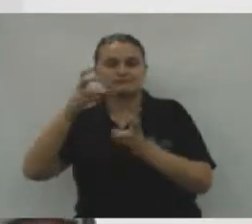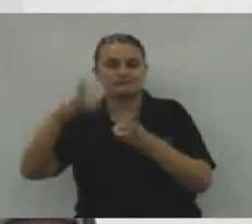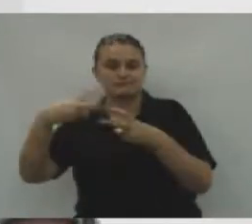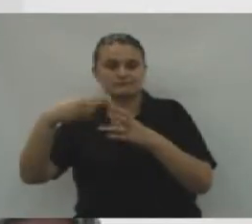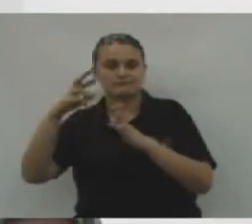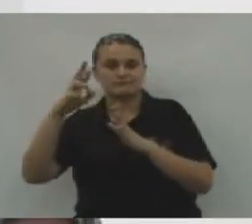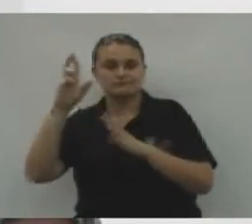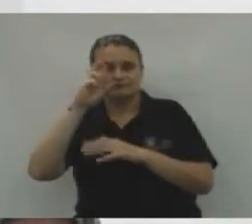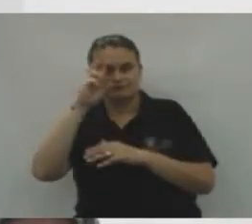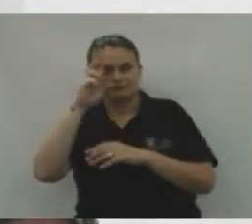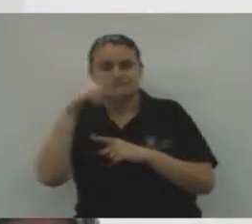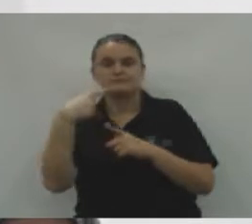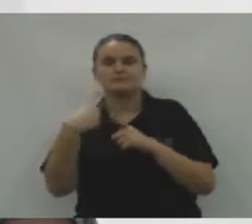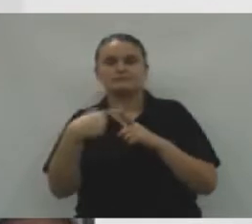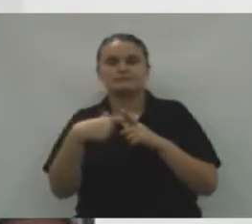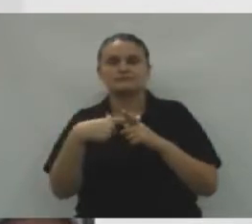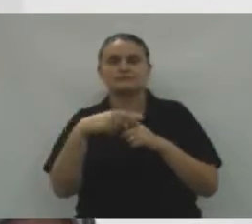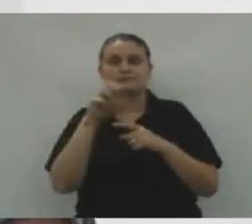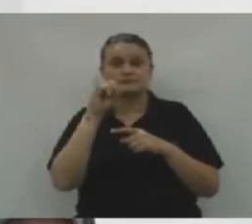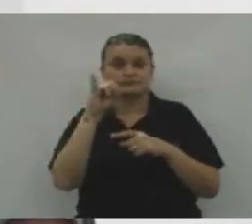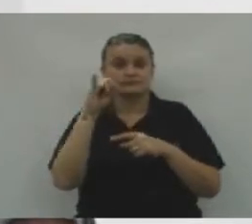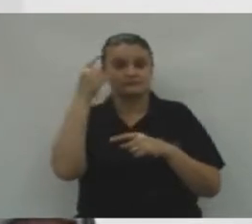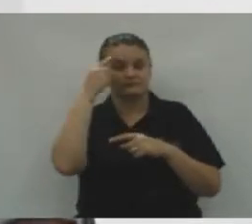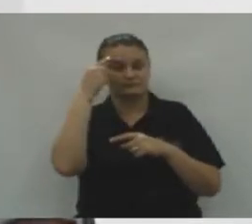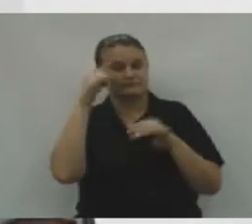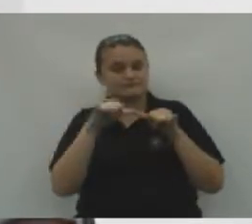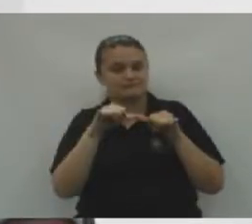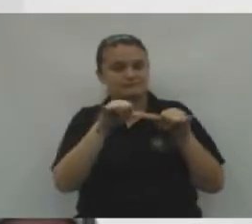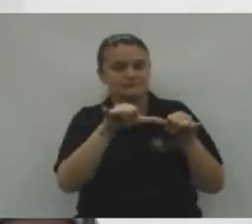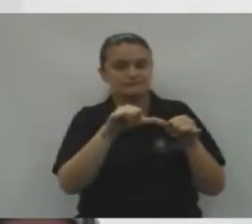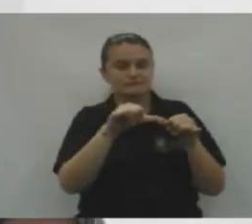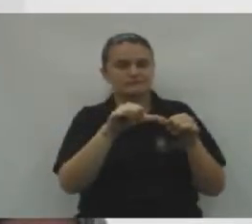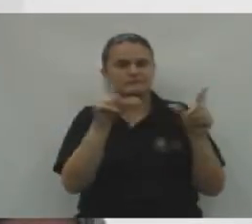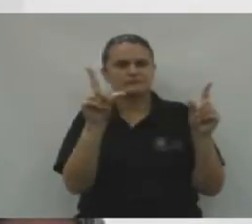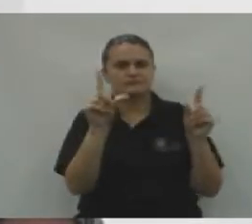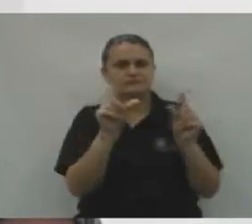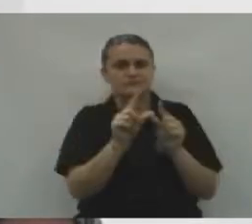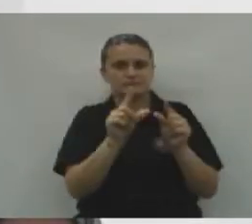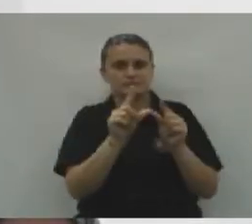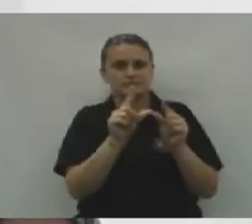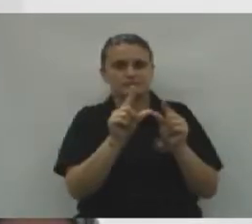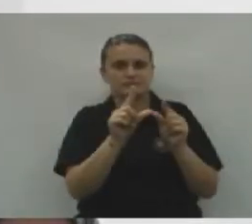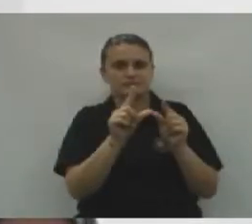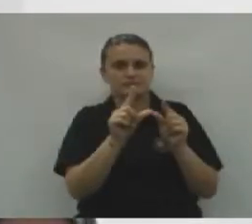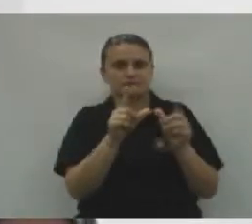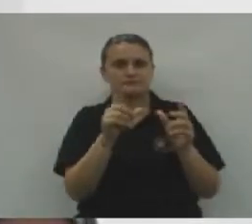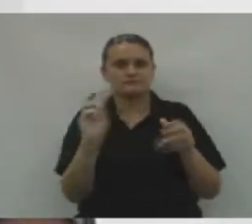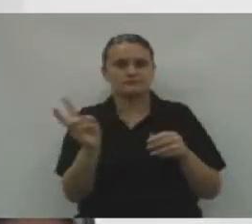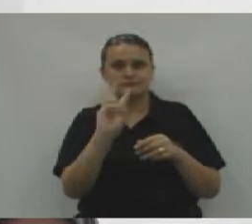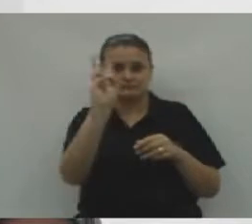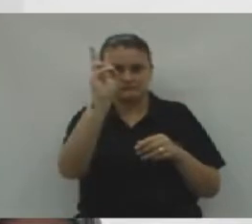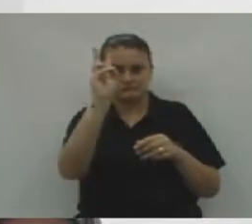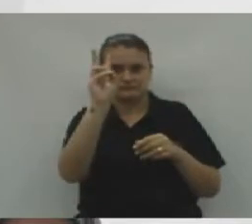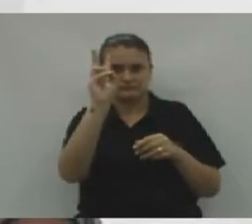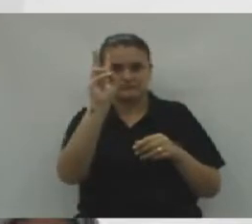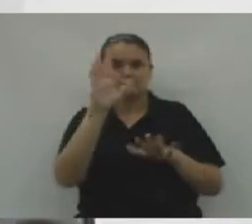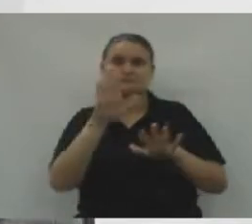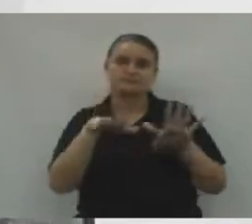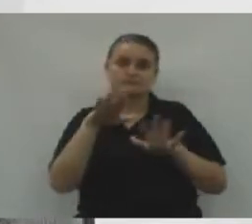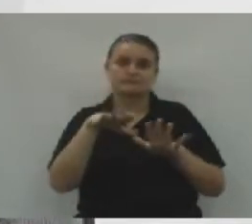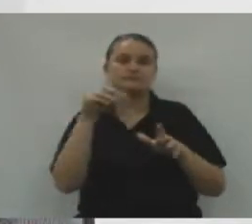produtor, porque pensamos que se o supermercado conseguir diminuir o seu custo de produção com a questão de logística, talvez